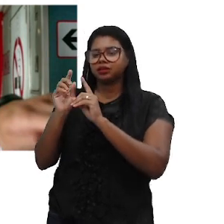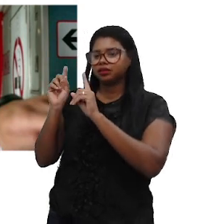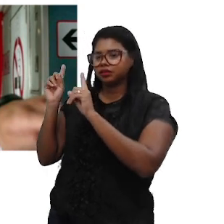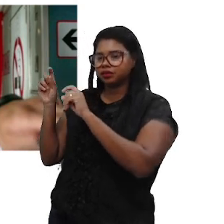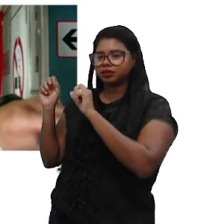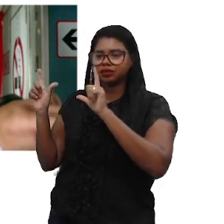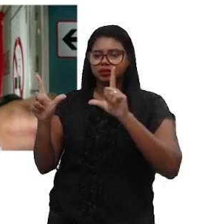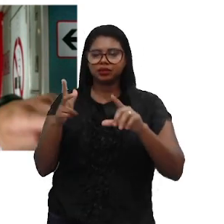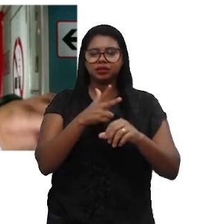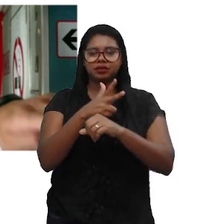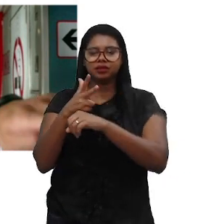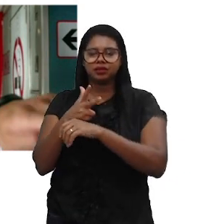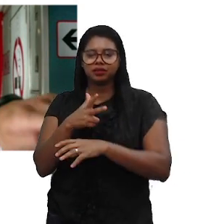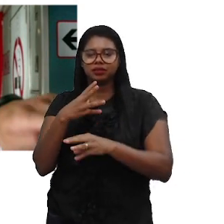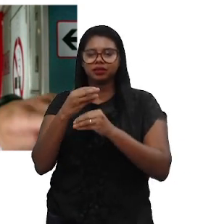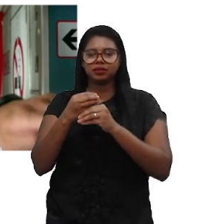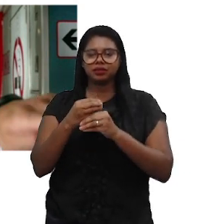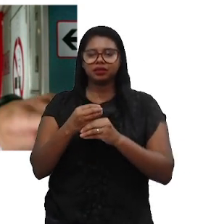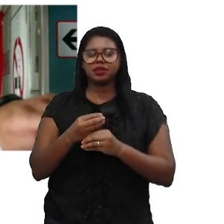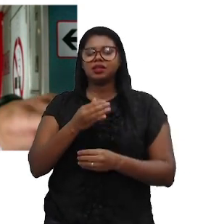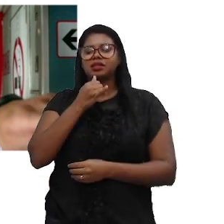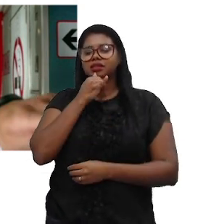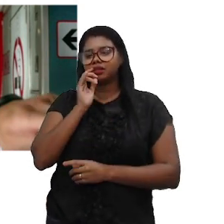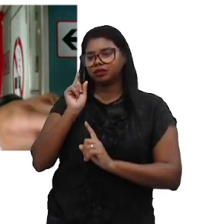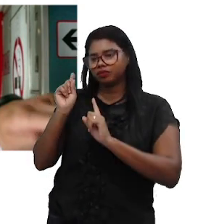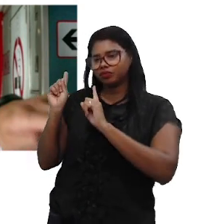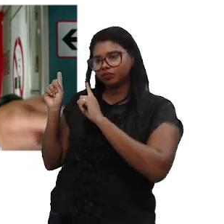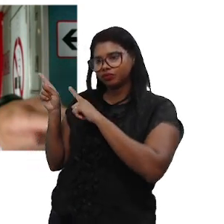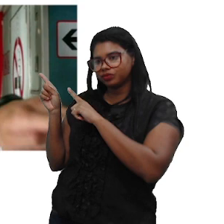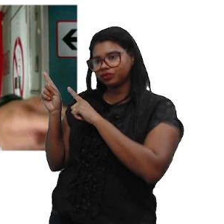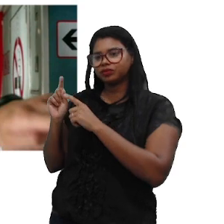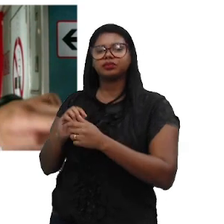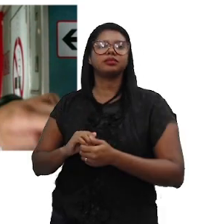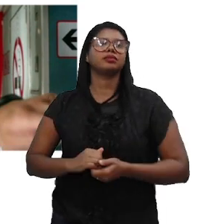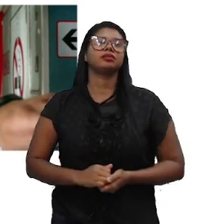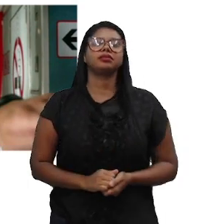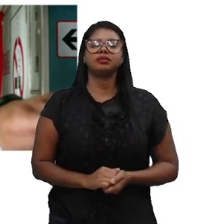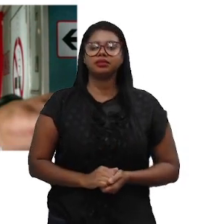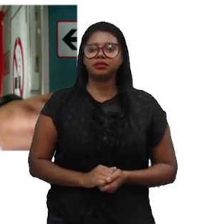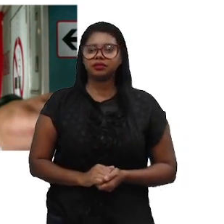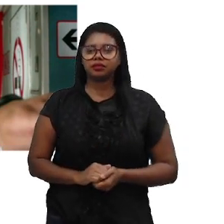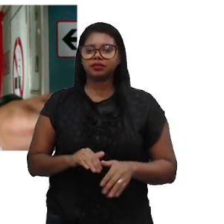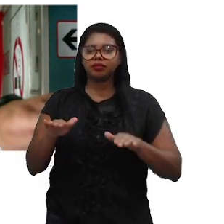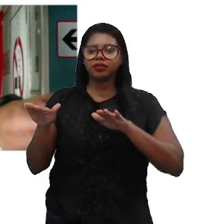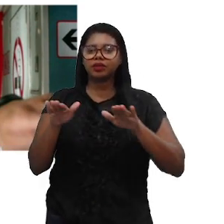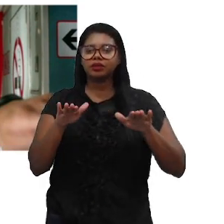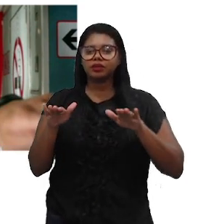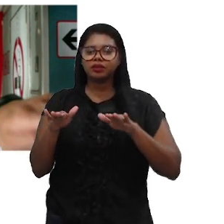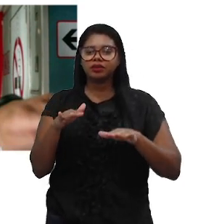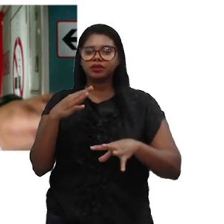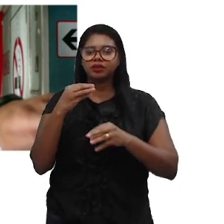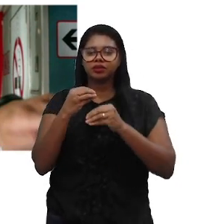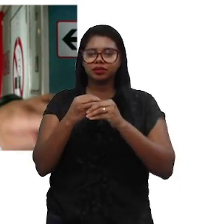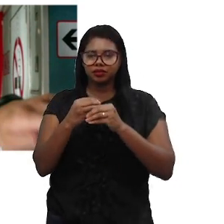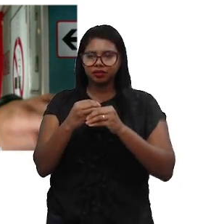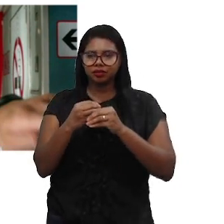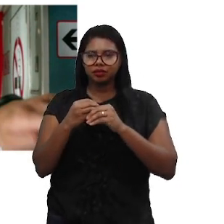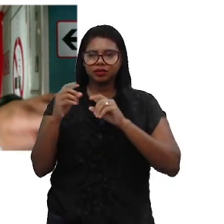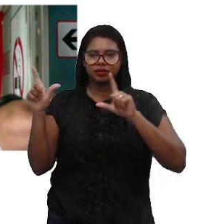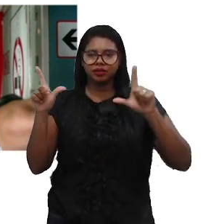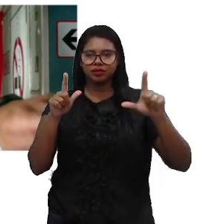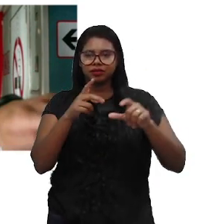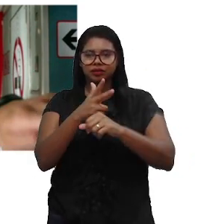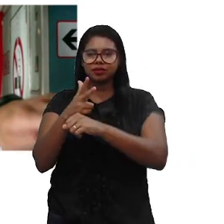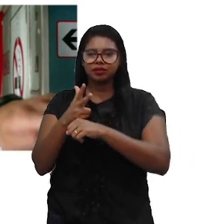ser gravada. Então, nesse exemplo aqui, a gente pode ver, ó, tem um desenho do movimento que o ator vai fazer na cena, né?